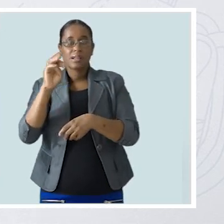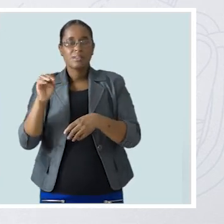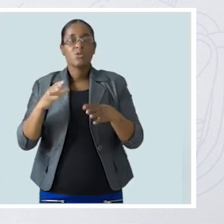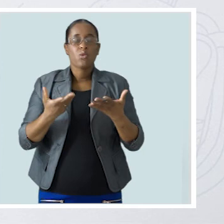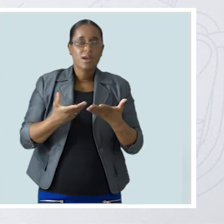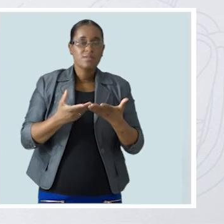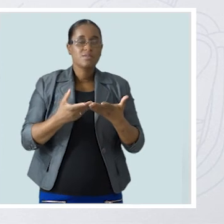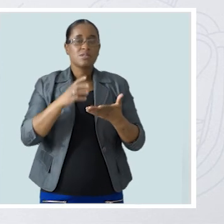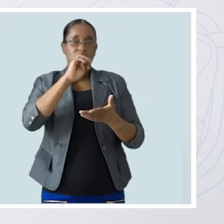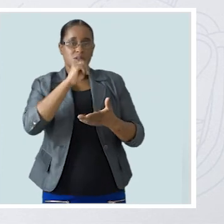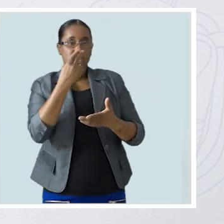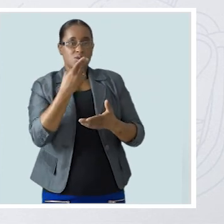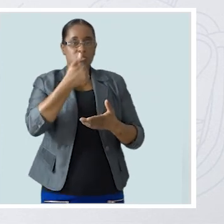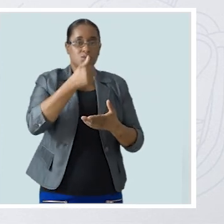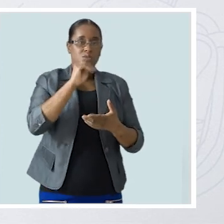Substantivo,